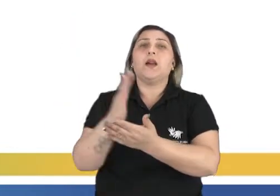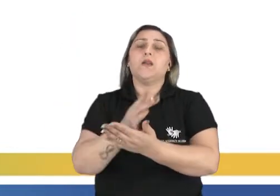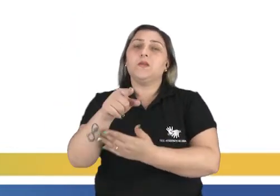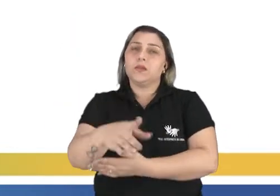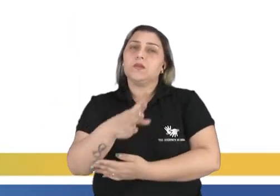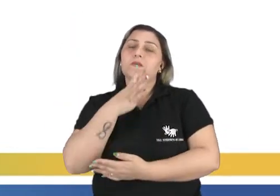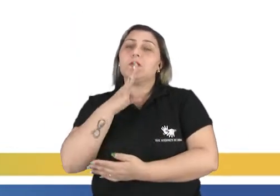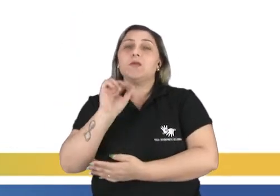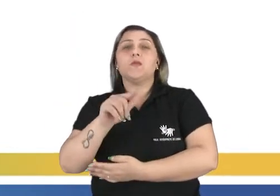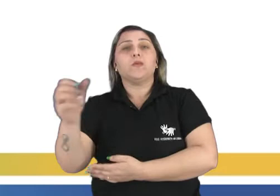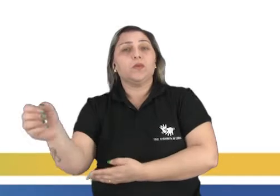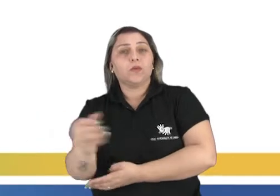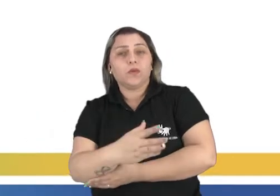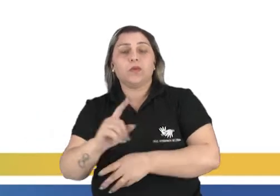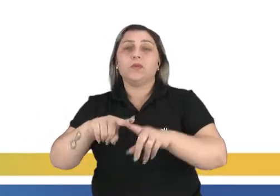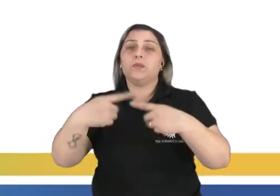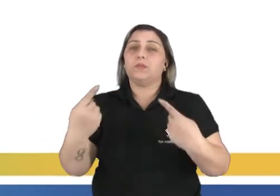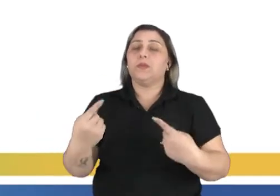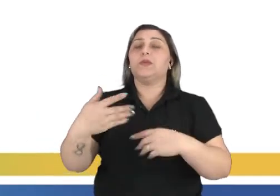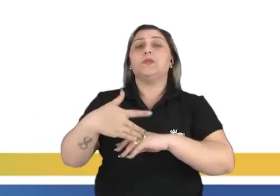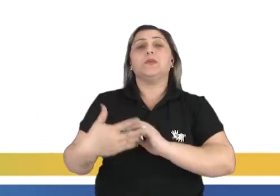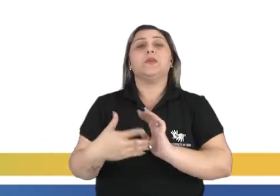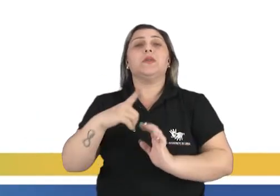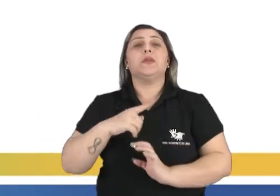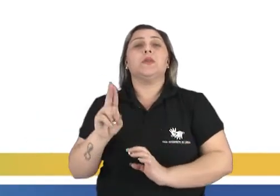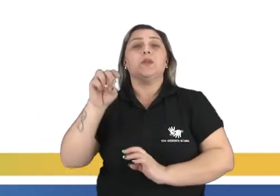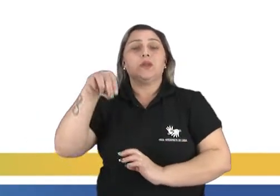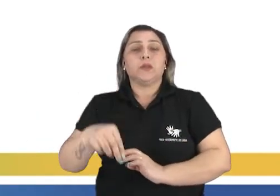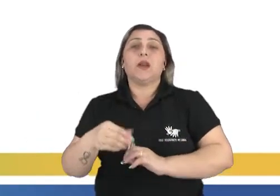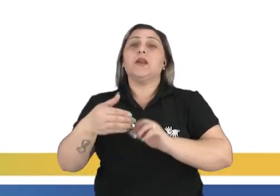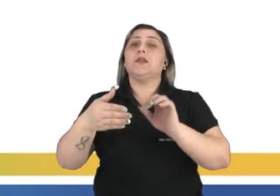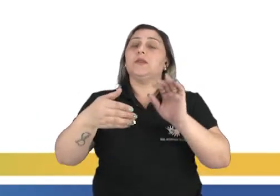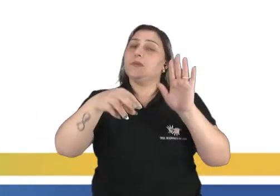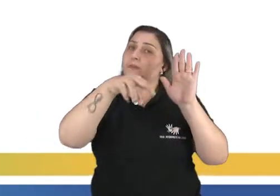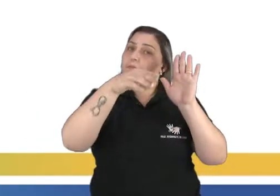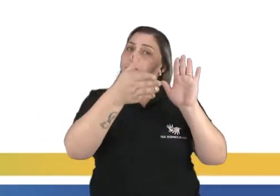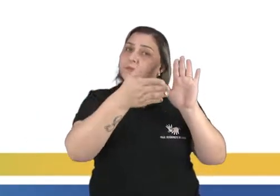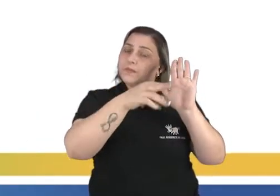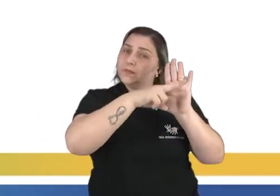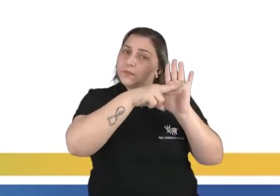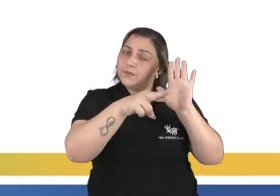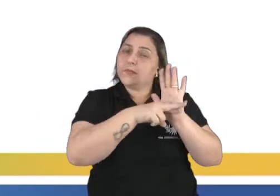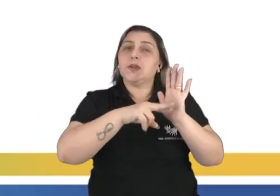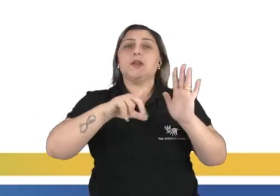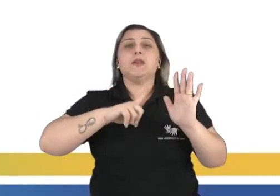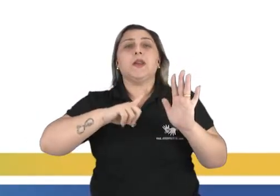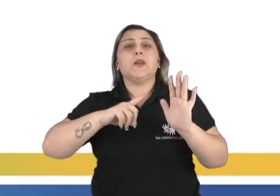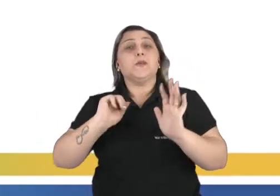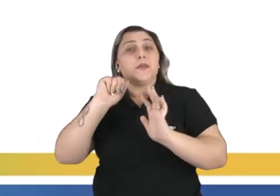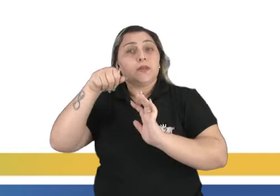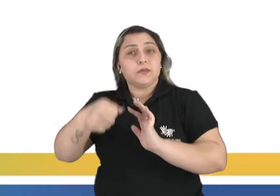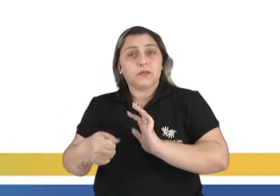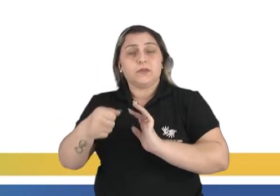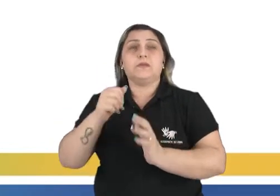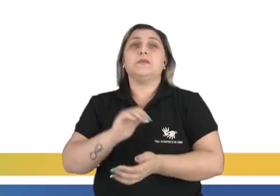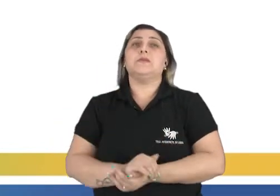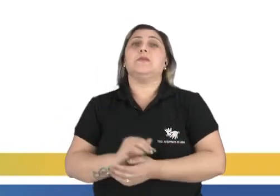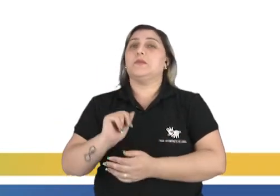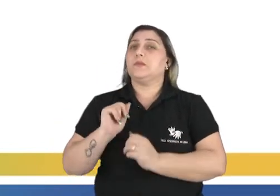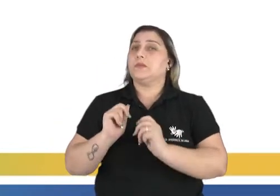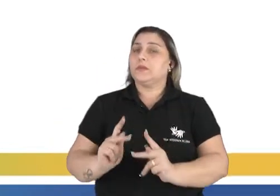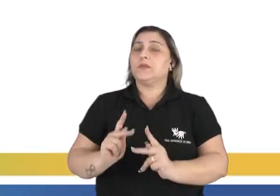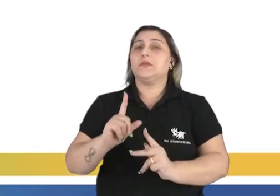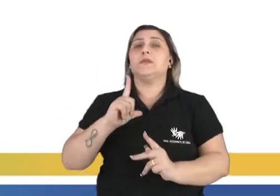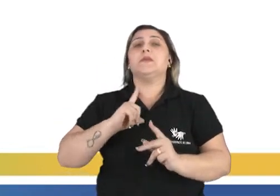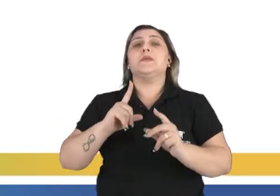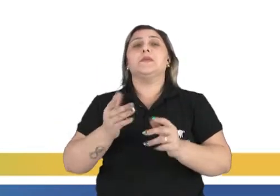conhece, outros são novos, mas todas têm uma unidade de medida padrão e tem um símbolo, ok? Na aula anterior nós falamos